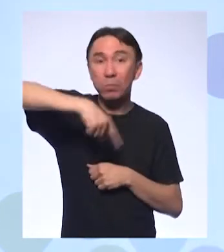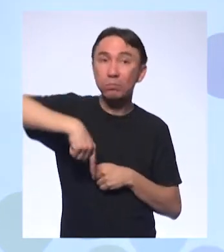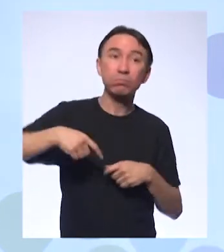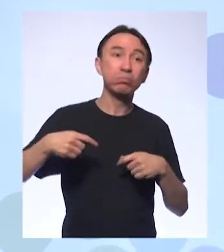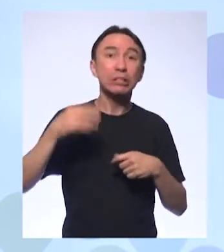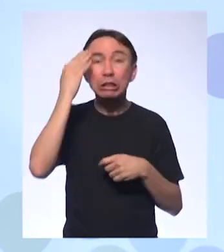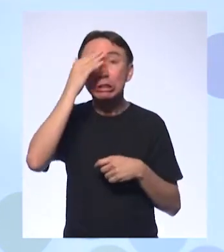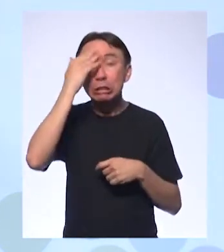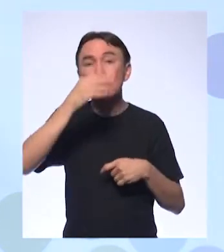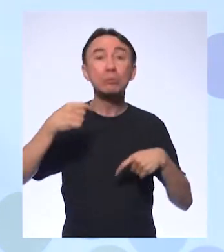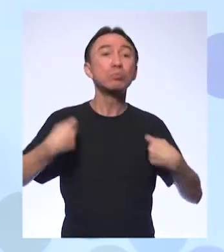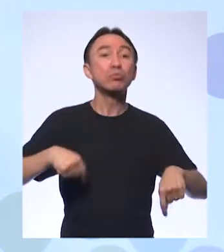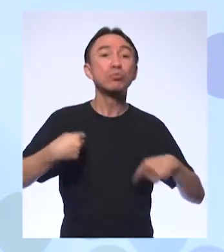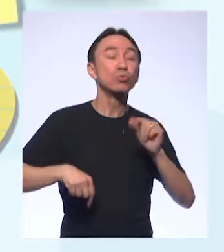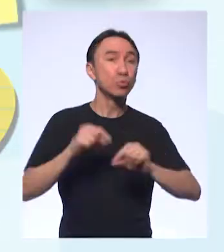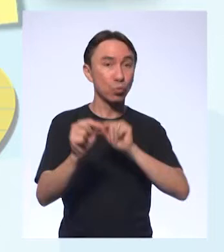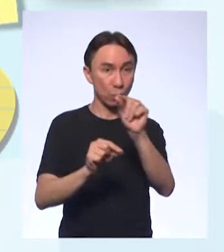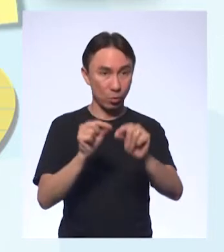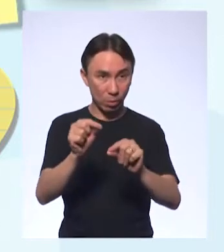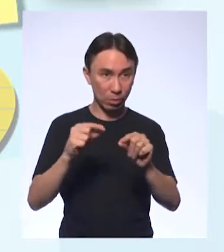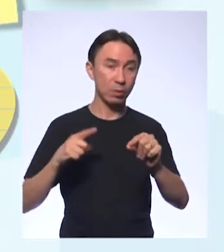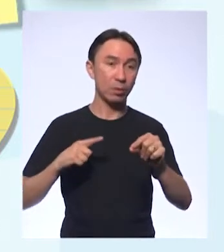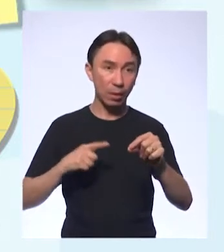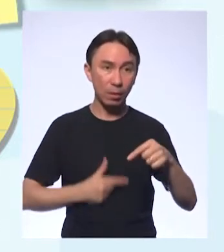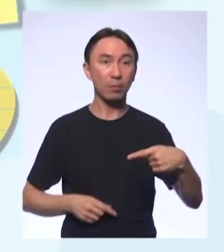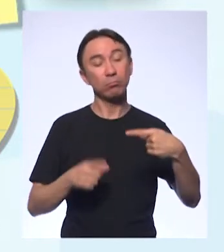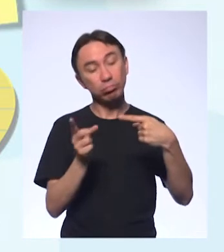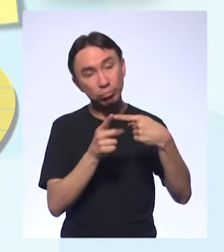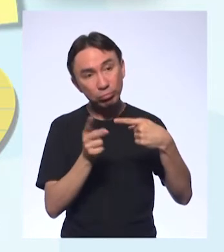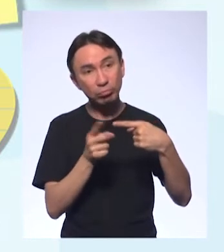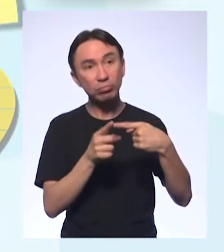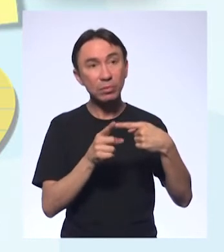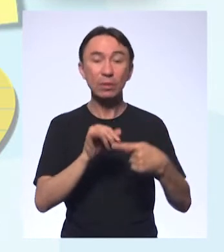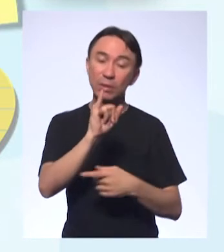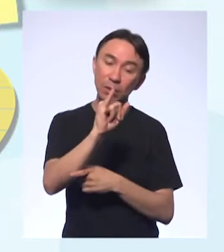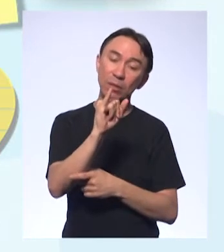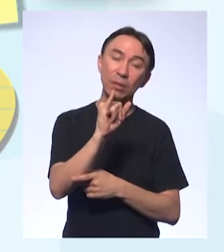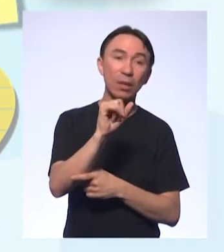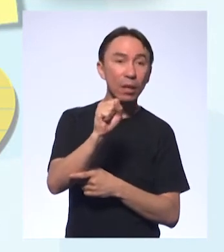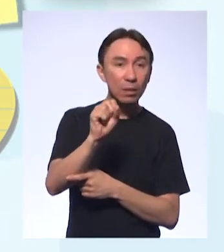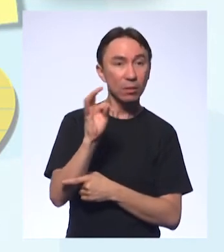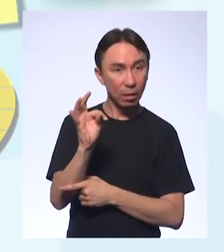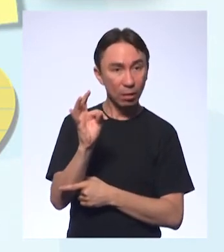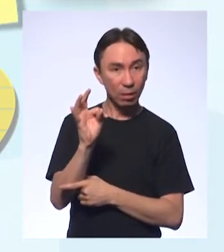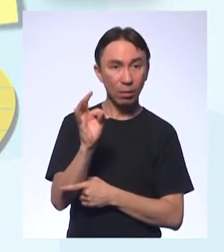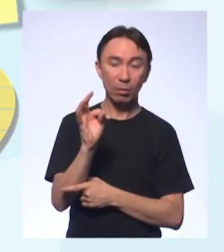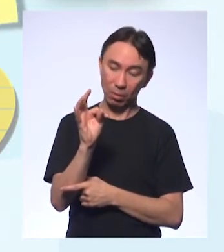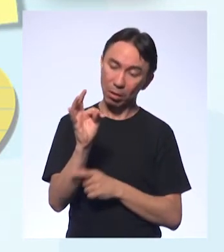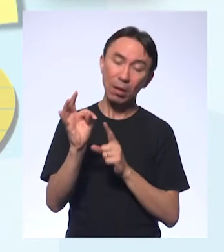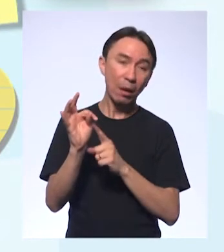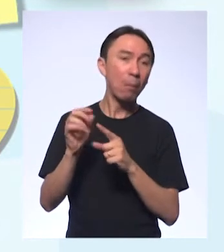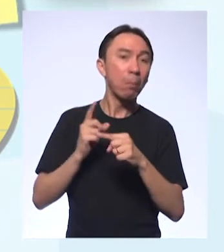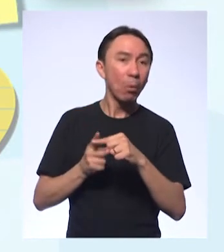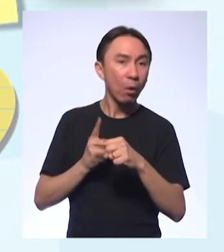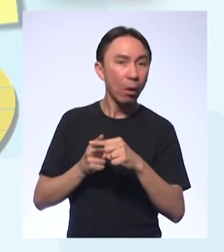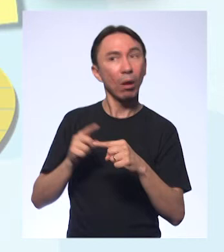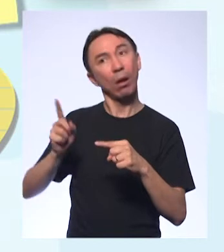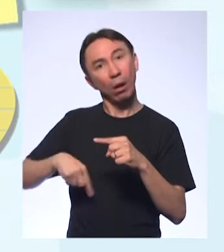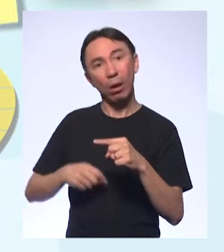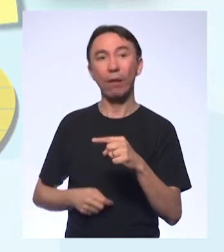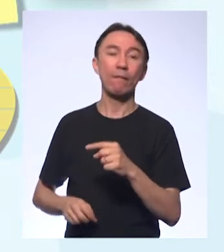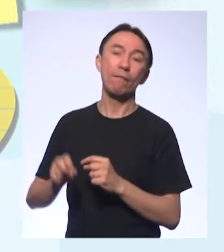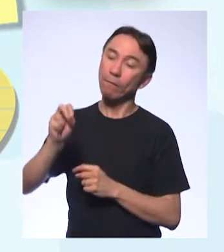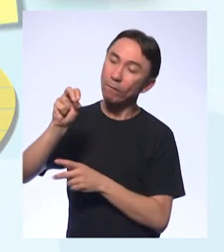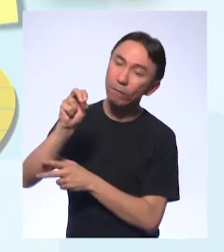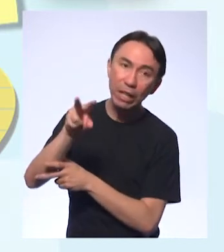existem infecções sexualmente transmissíveis que são causadas por vírus, por bactérias ou até